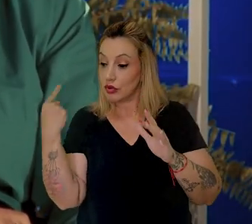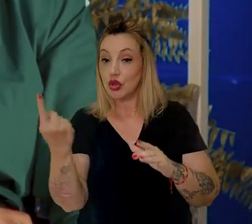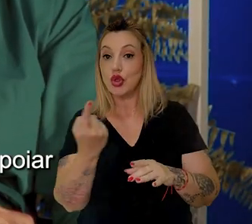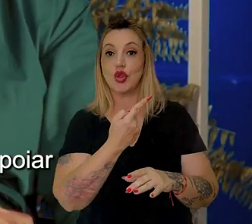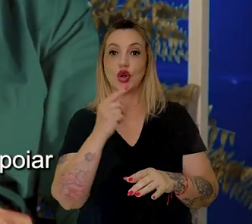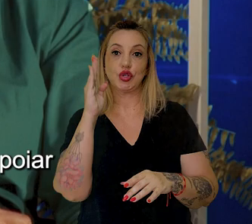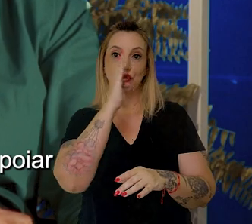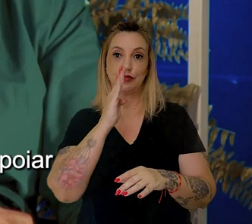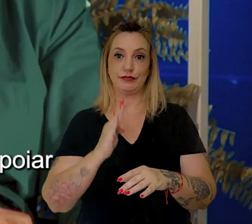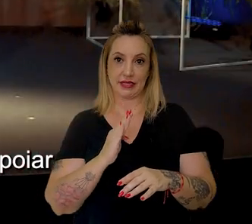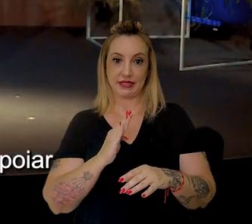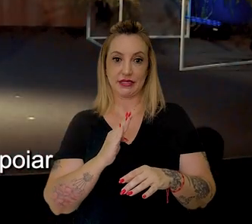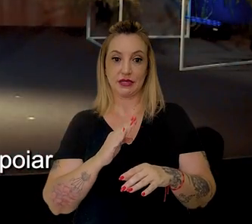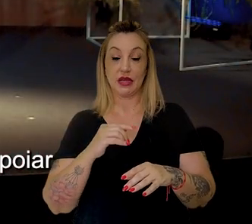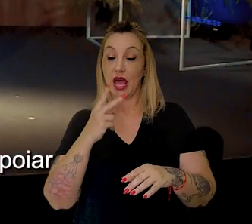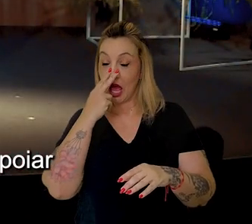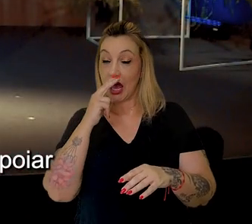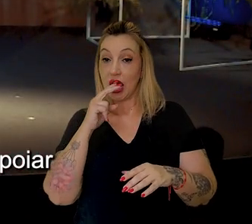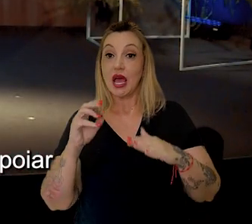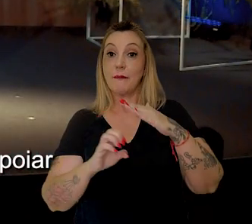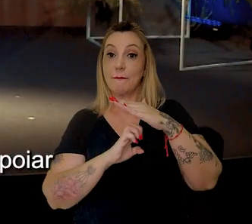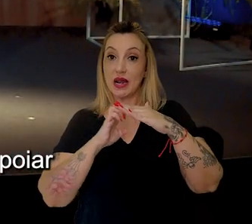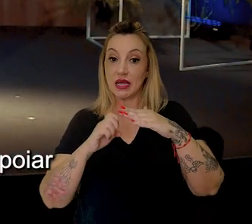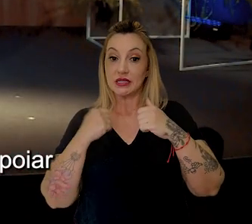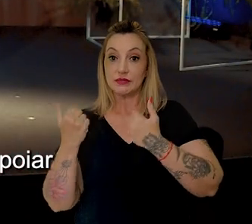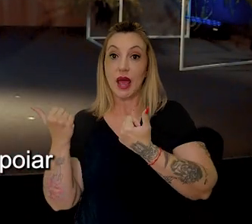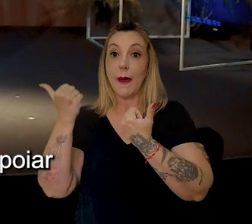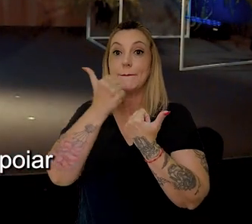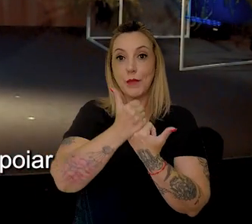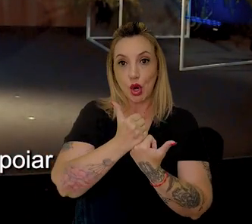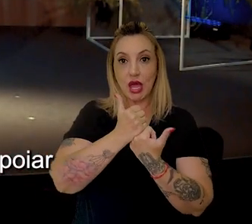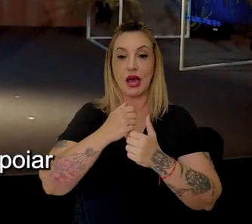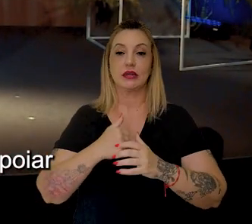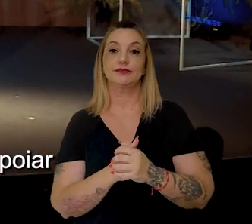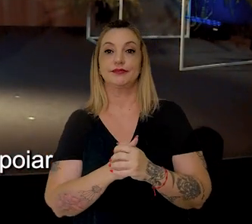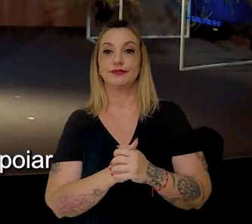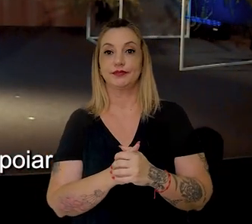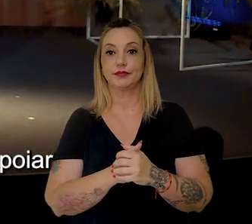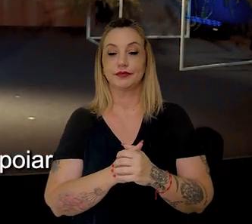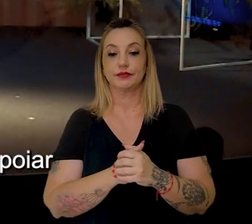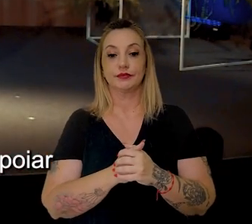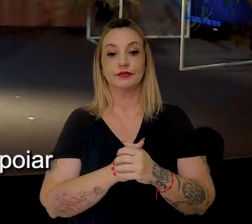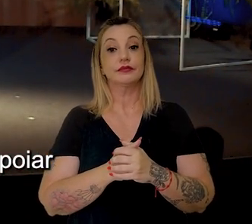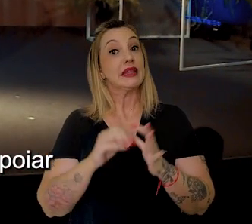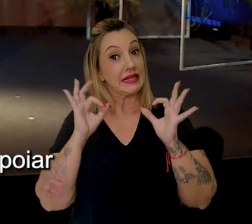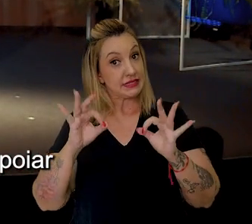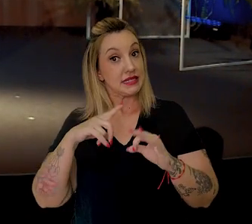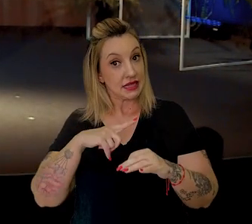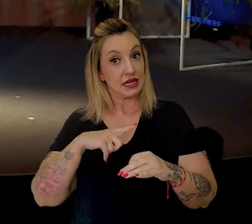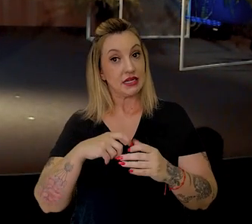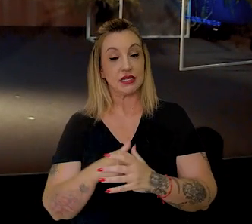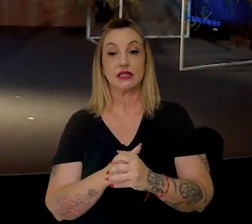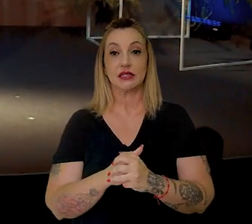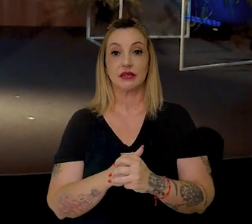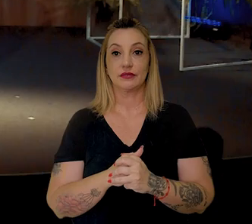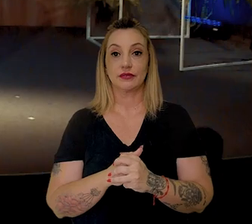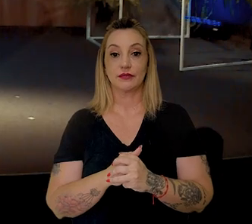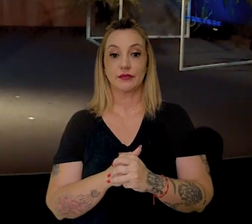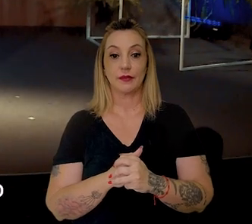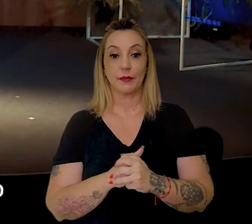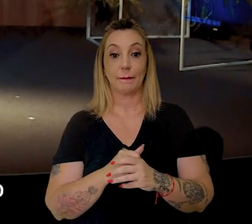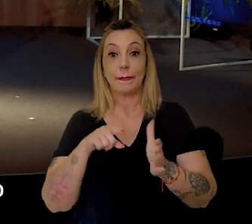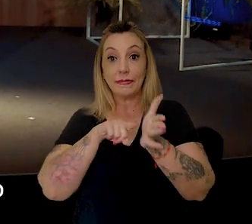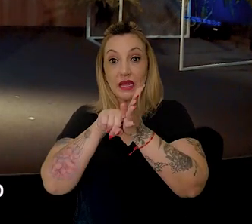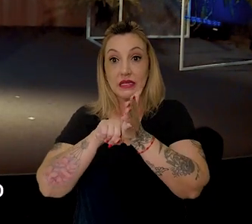nossos e eu acho que as empresas tem que apoiar isso eh e pode ter certeza que eh os